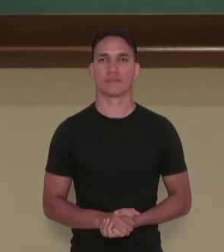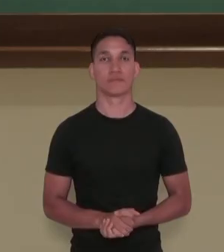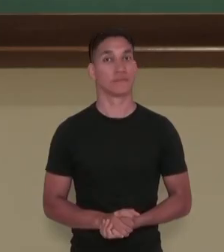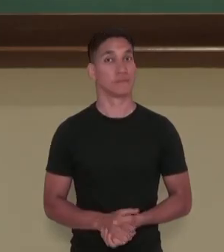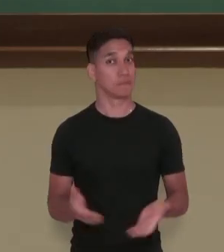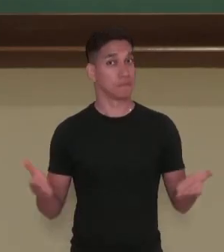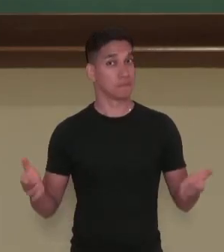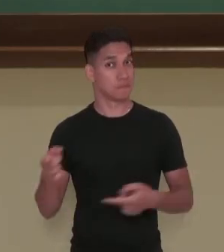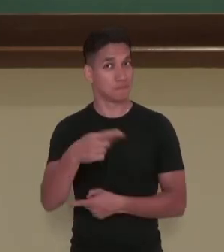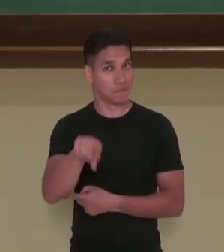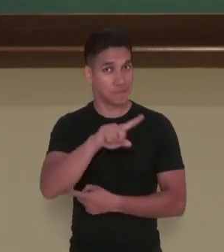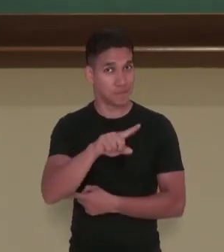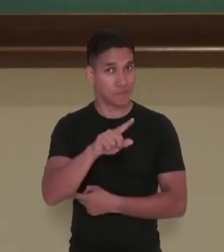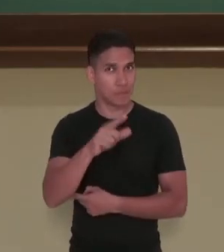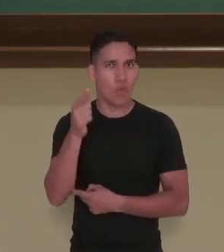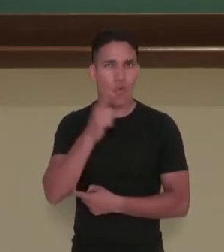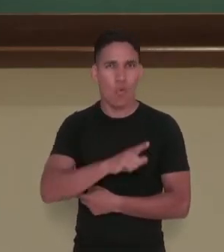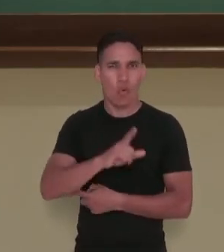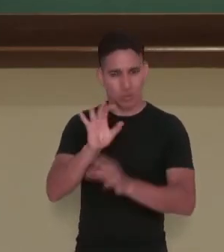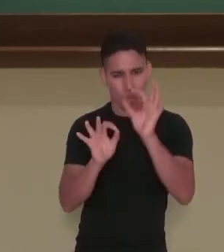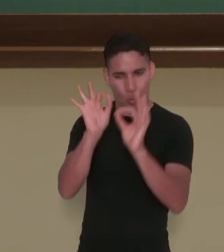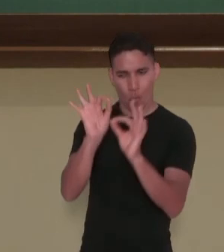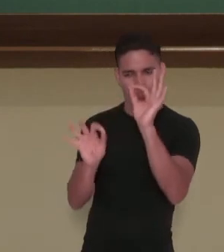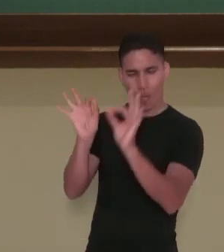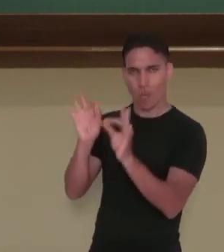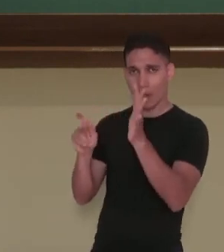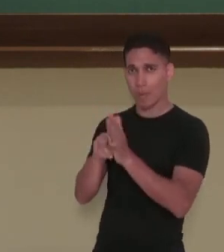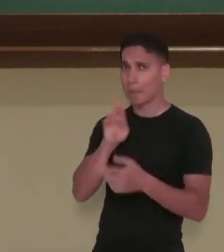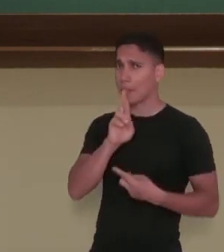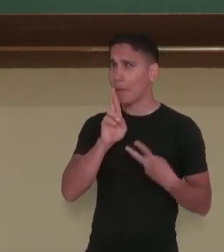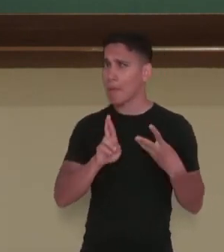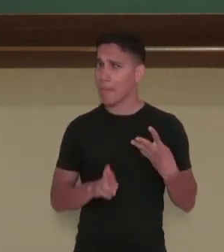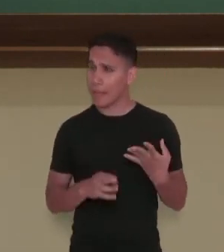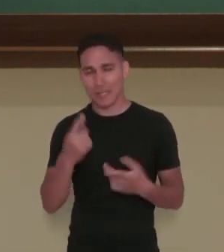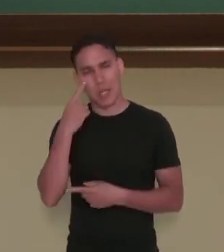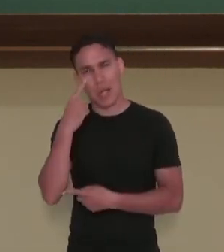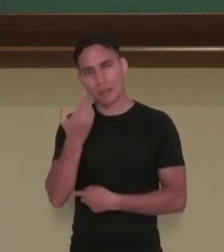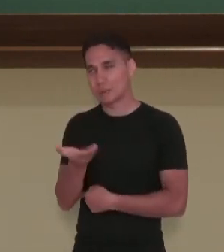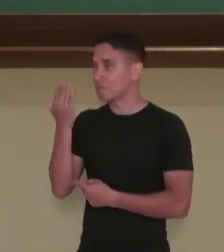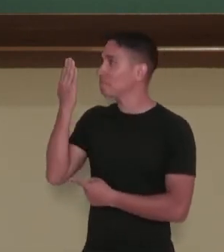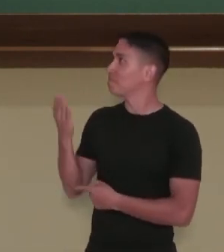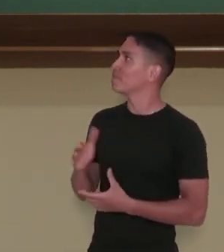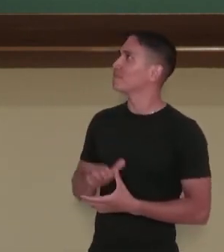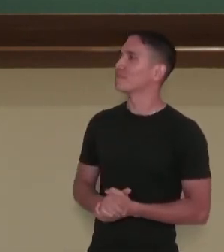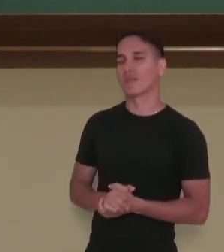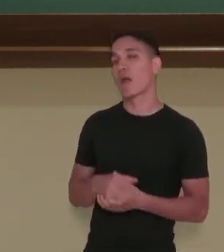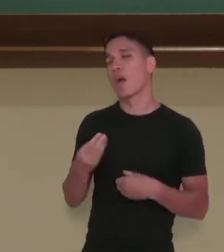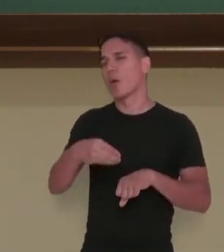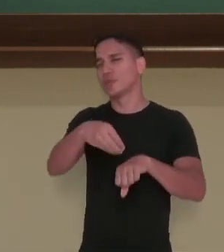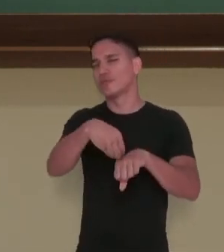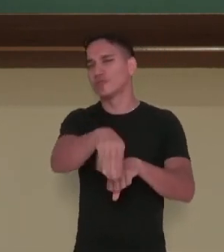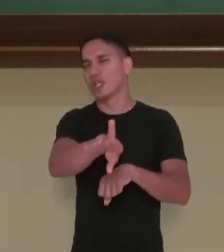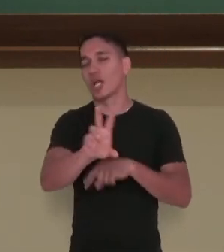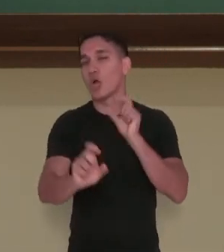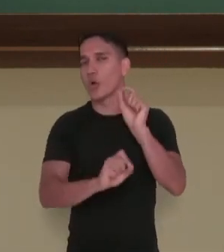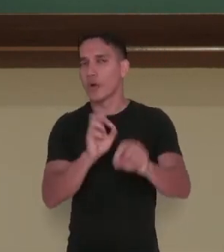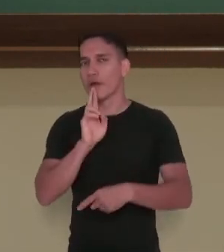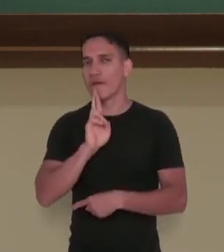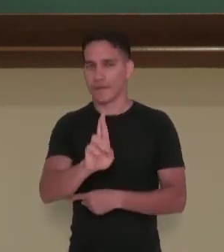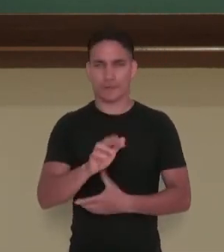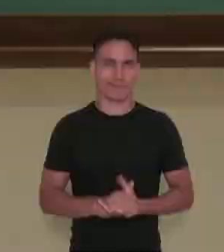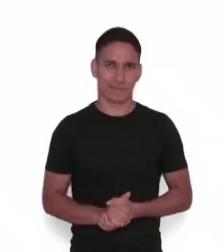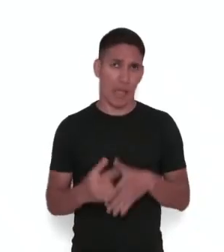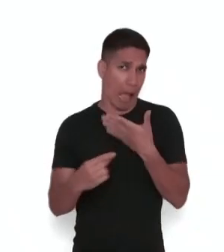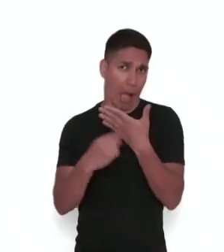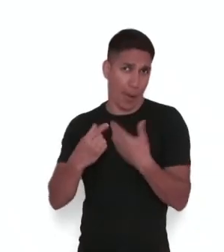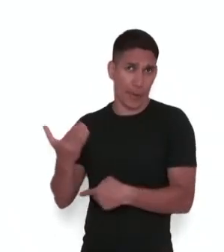E aí, galera, conseguiu organizar a resposta? Vamos dar uma olhada? Como sugestão, direi que Shintaro